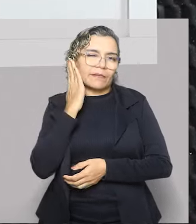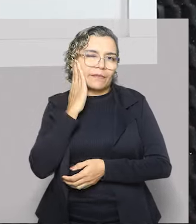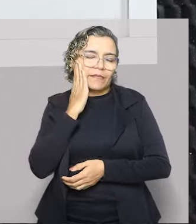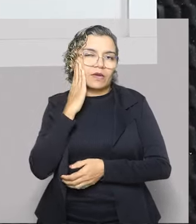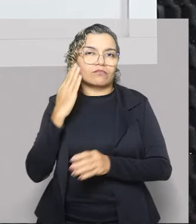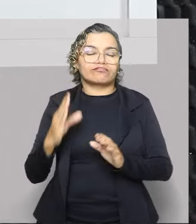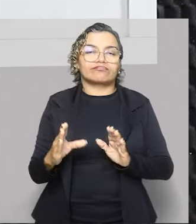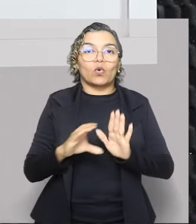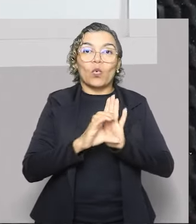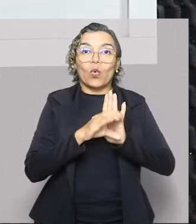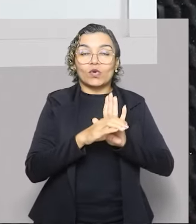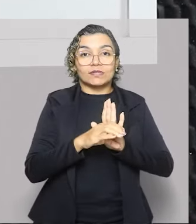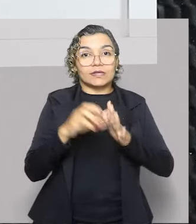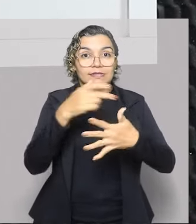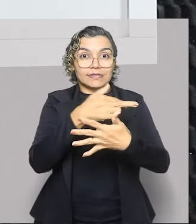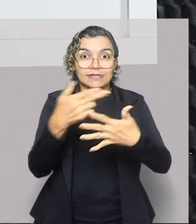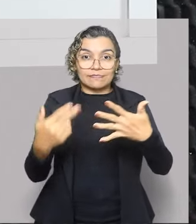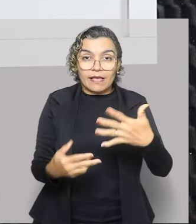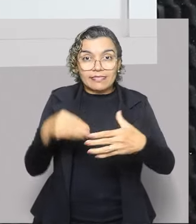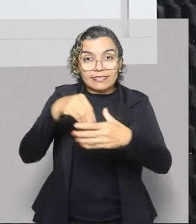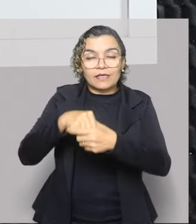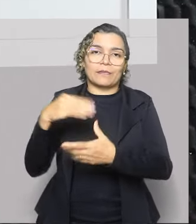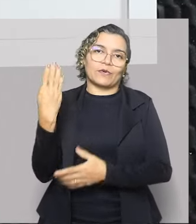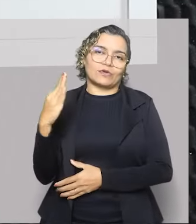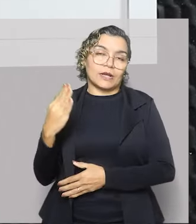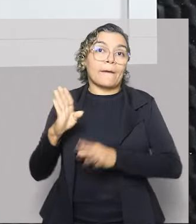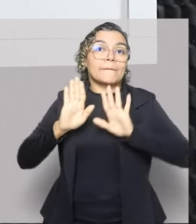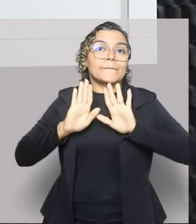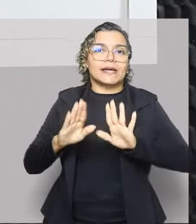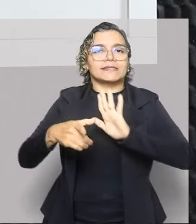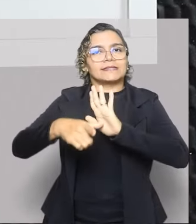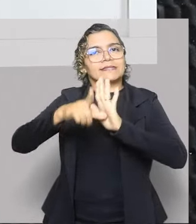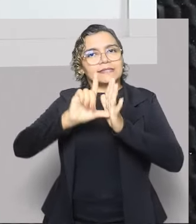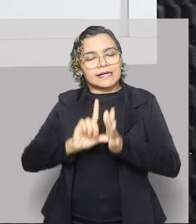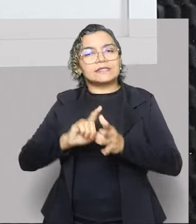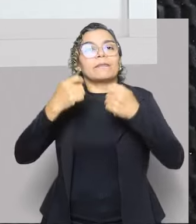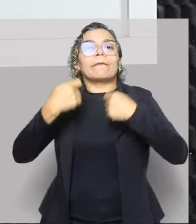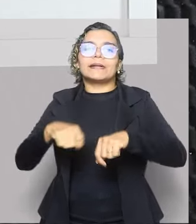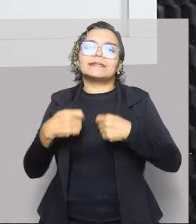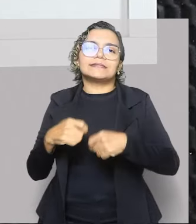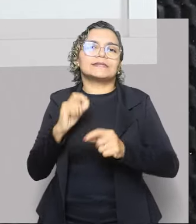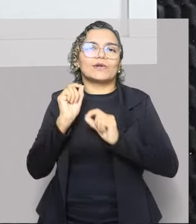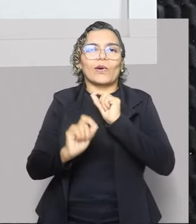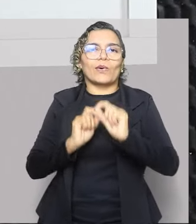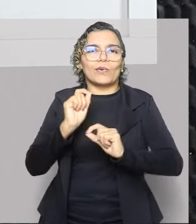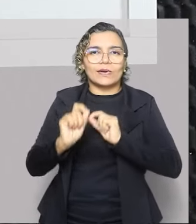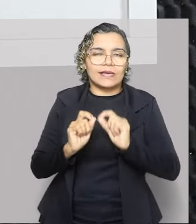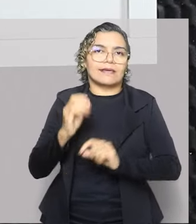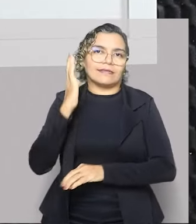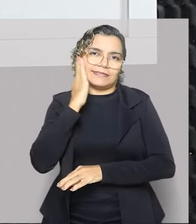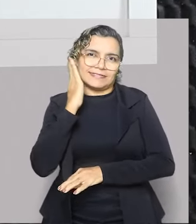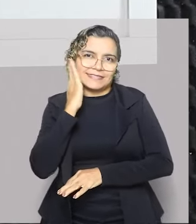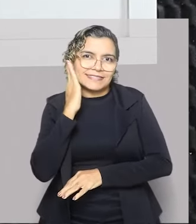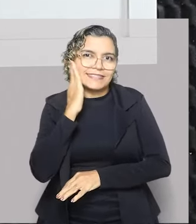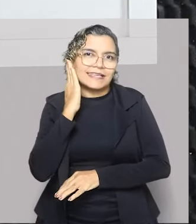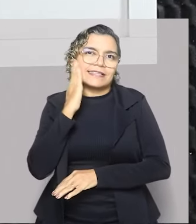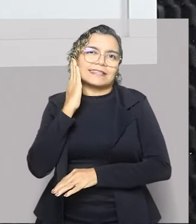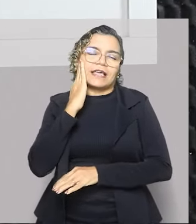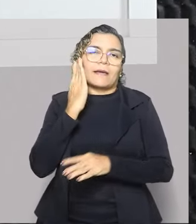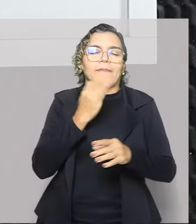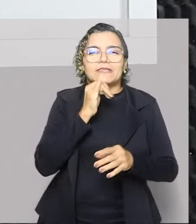espécie na Biologia mas não tem como eu falar para vocês qual Qual é o conceito de espécie se a gente não entender né